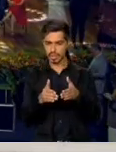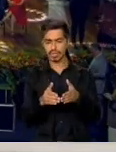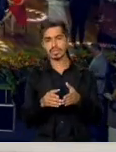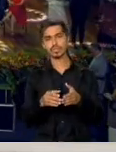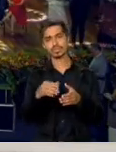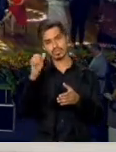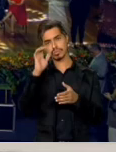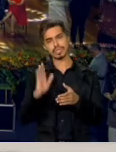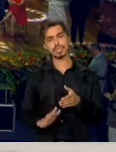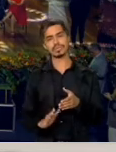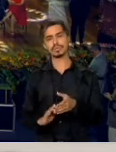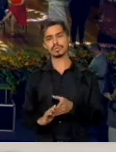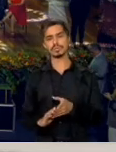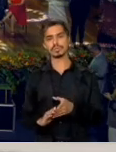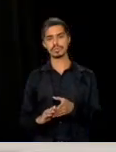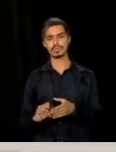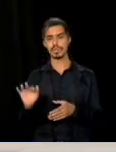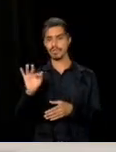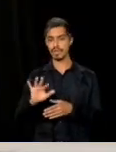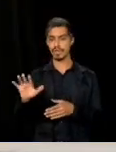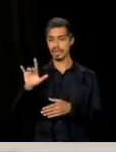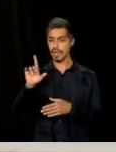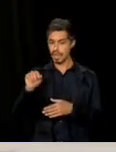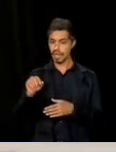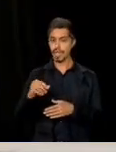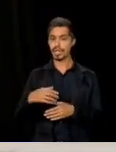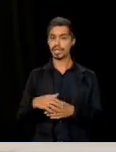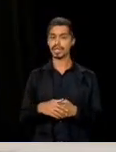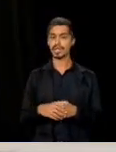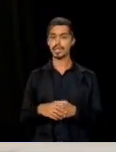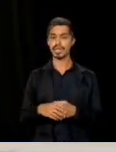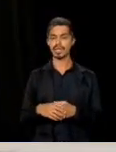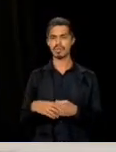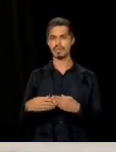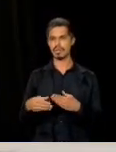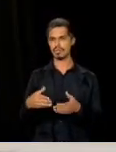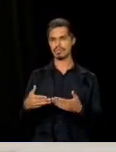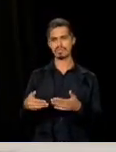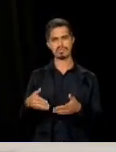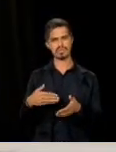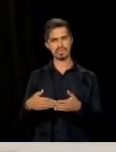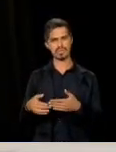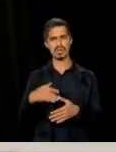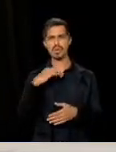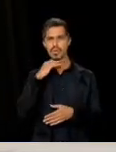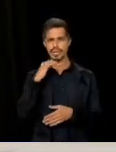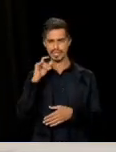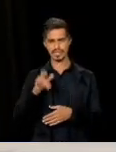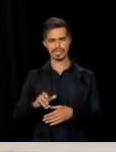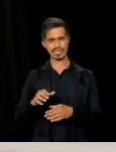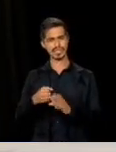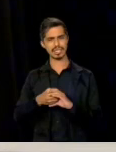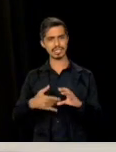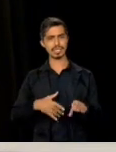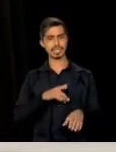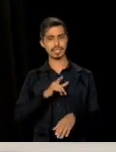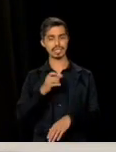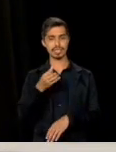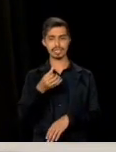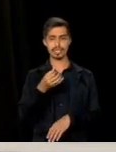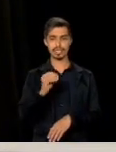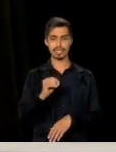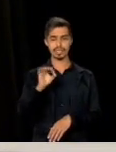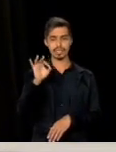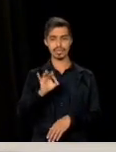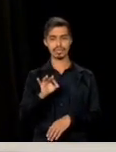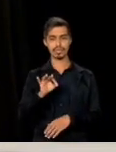na União. A nossa federação, ela é meio degenerada nesse aspecto. Você tem 60%